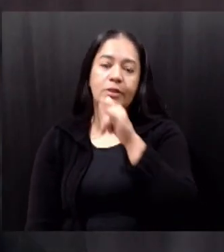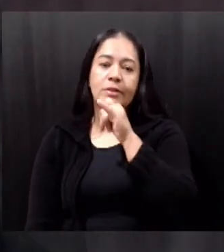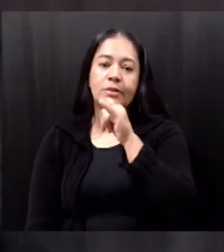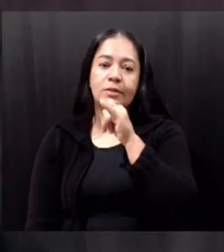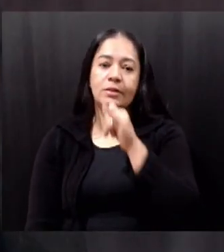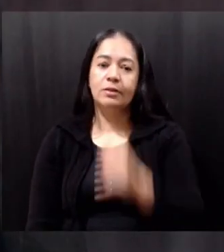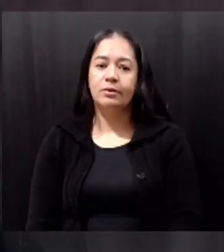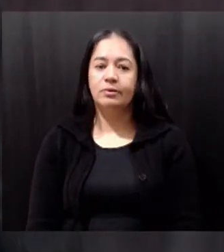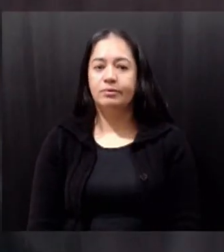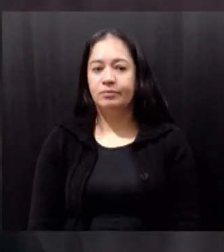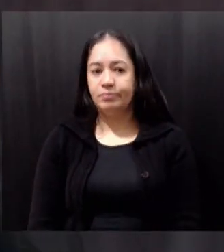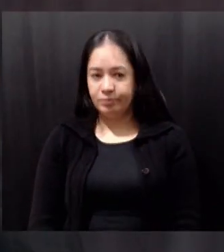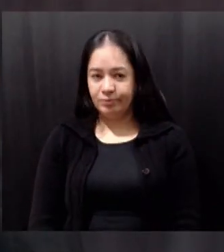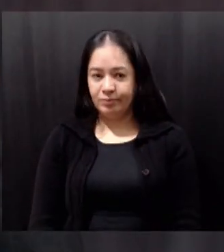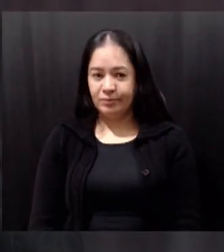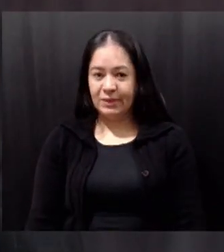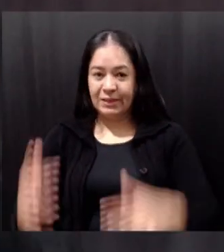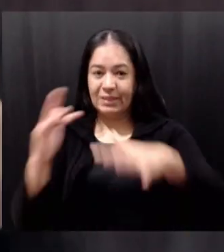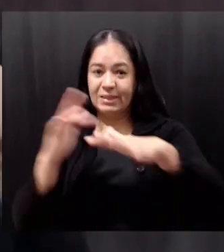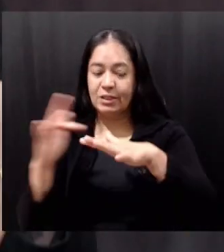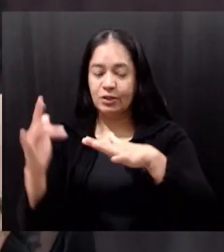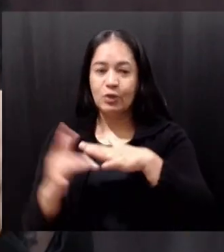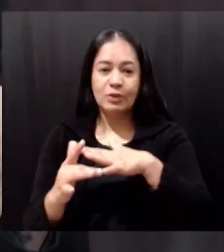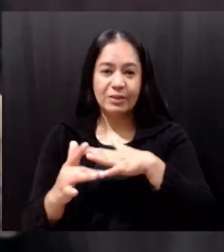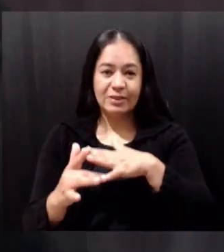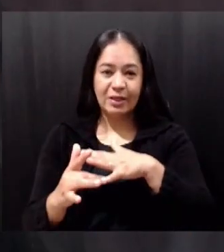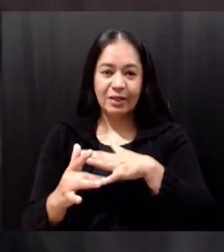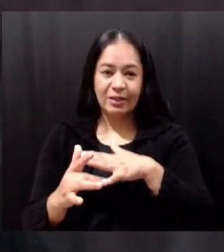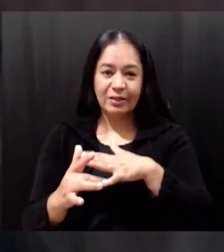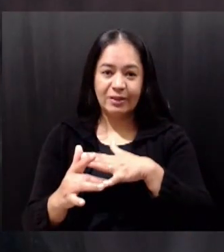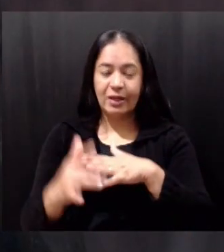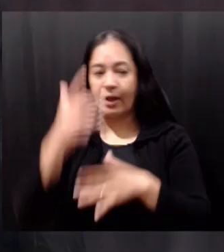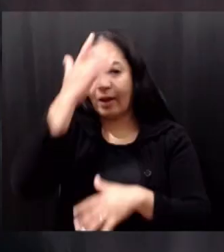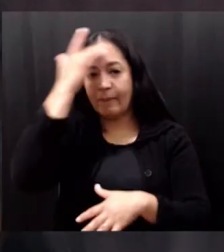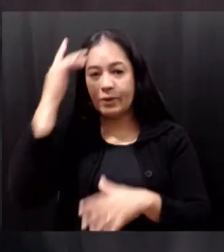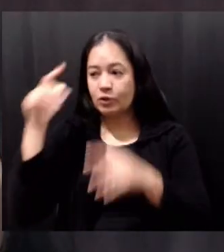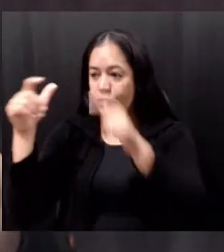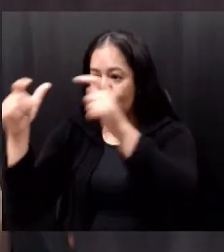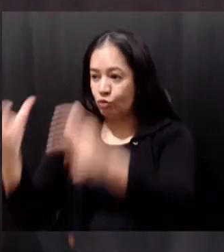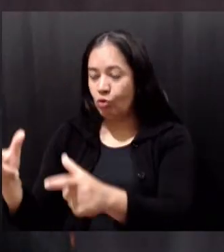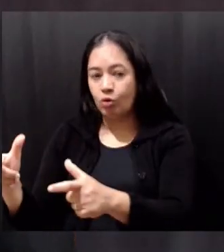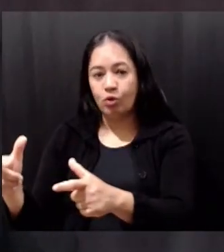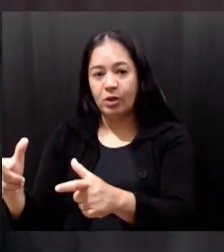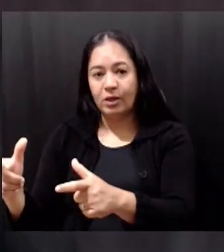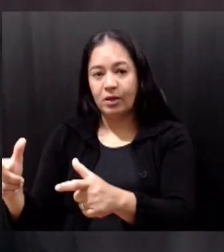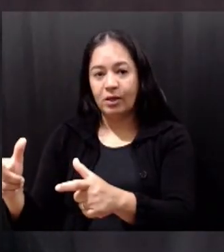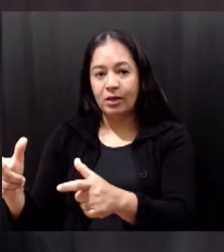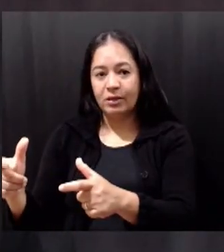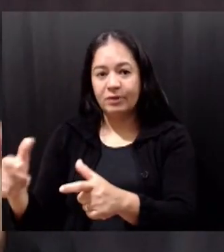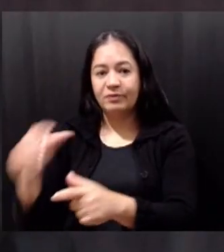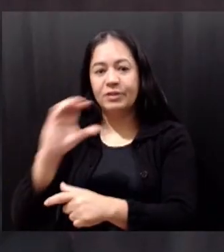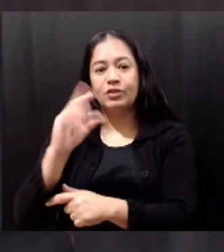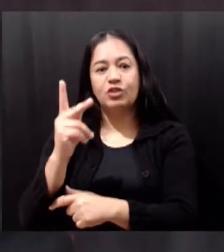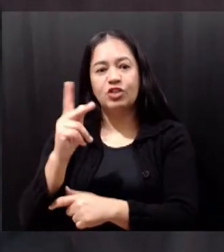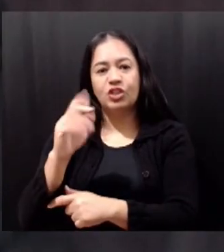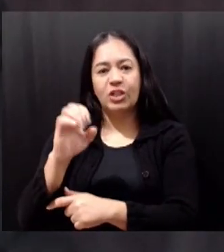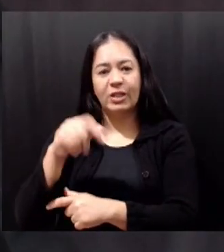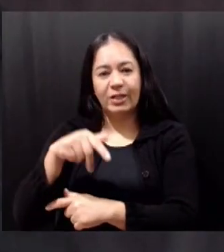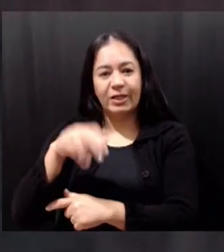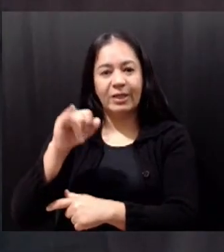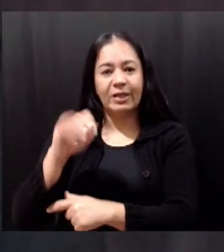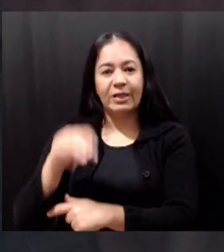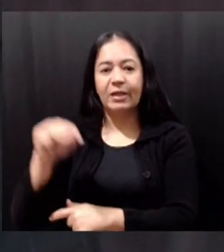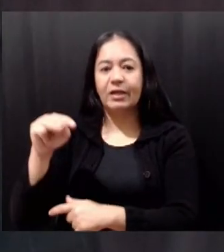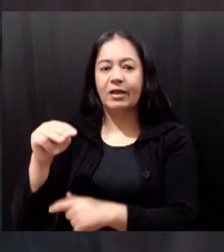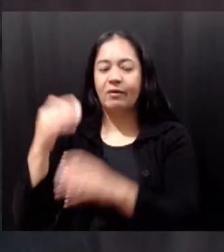nas redes sociais. A pessoa estava num lugar e ela fazia o check-in naquele lugar, Uhum. né? Ela postava que